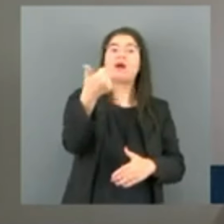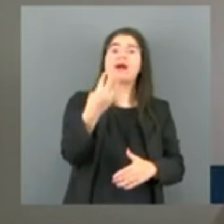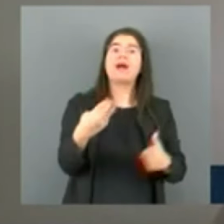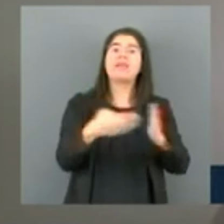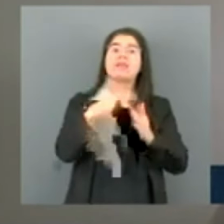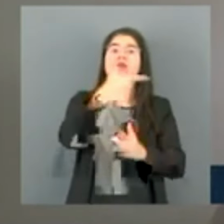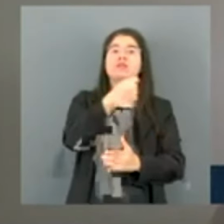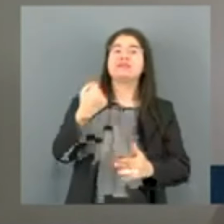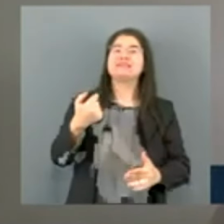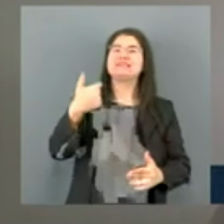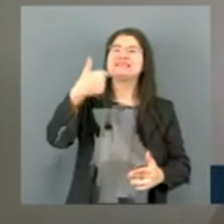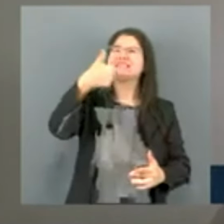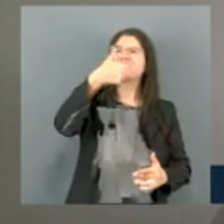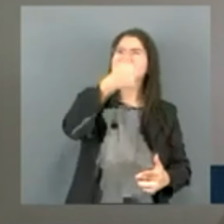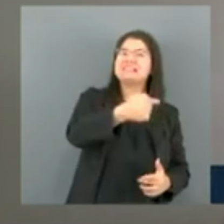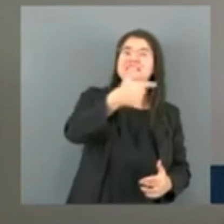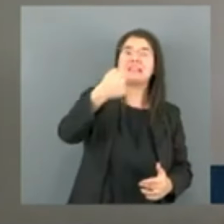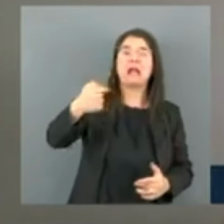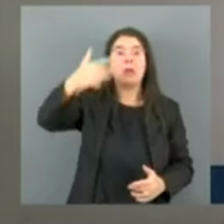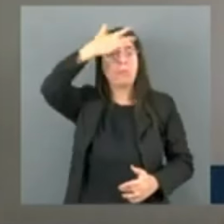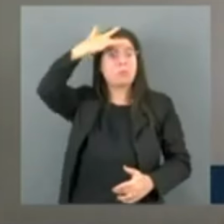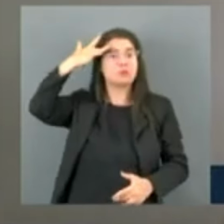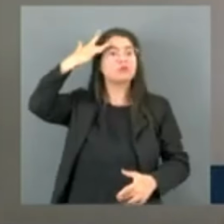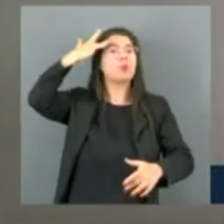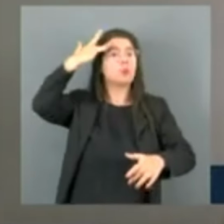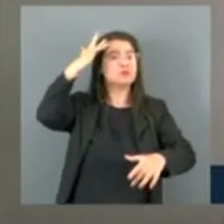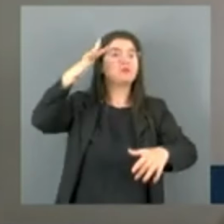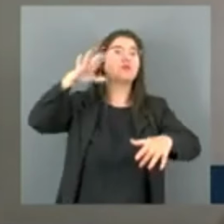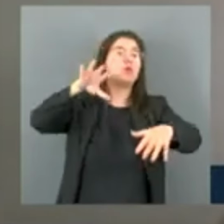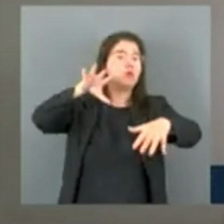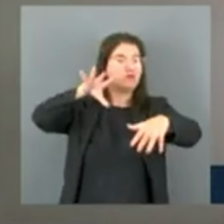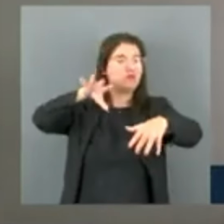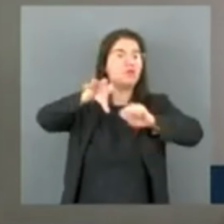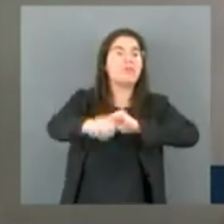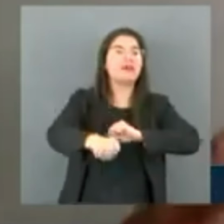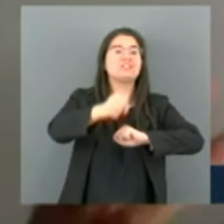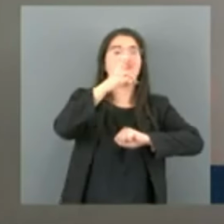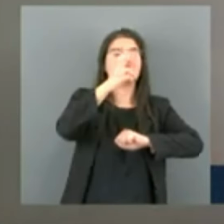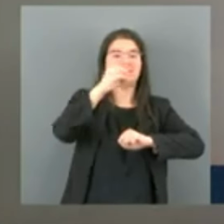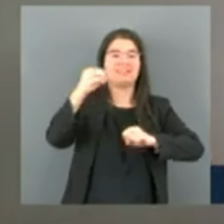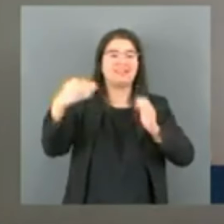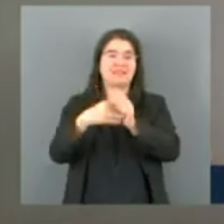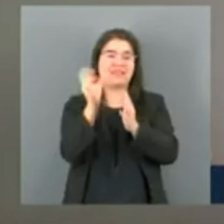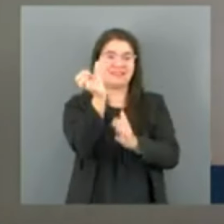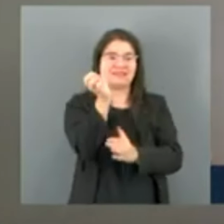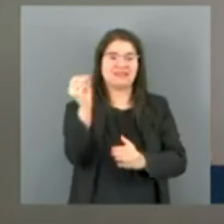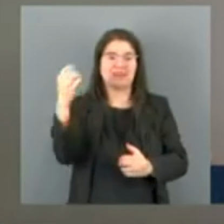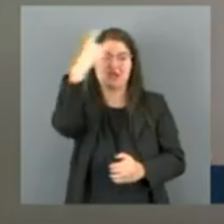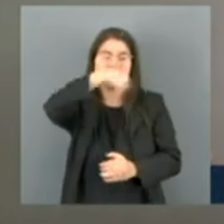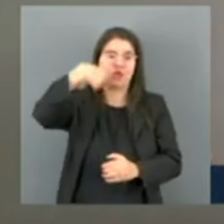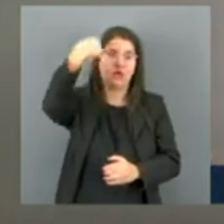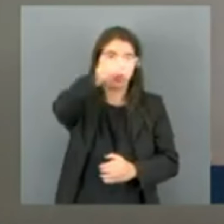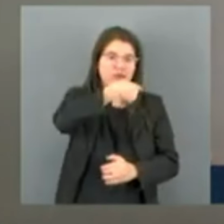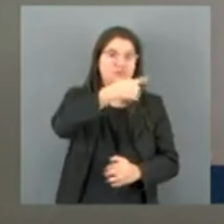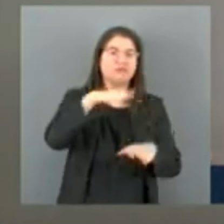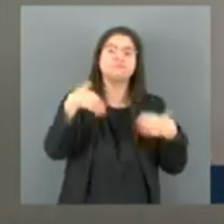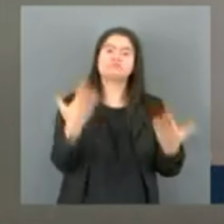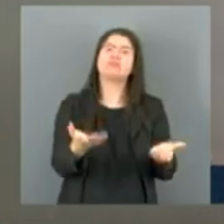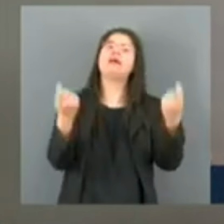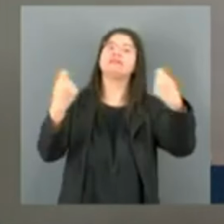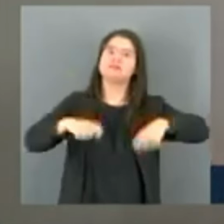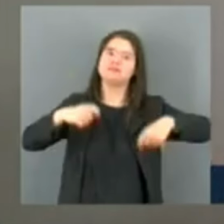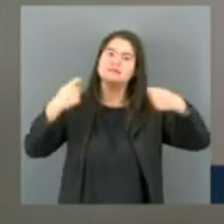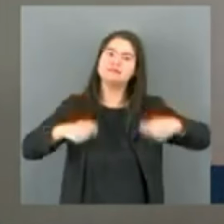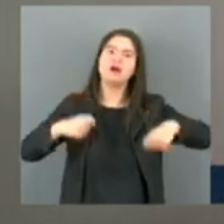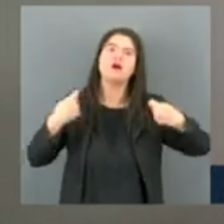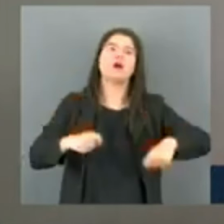2020 foram 767 pessoas em cursos de 400 a 500 horas. Aonde essas pessoas se encaixariam? Então, é necessário,